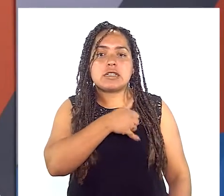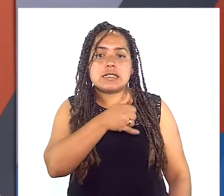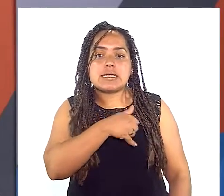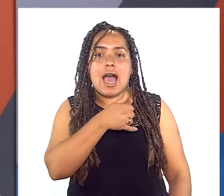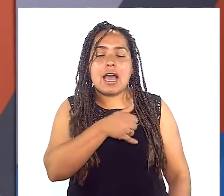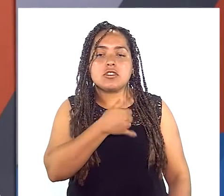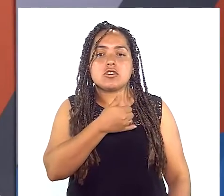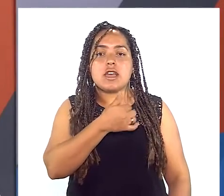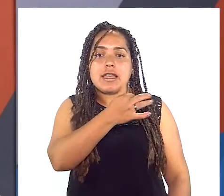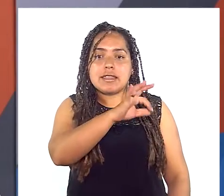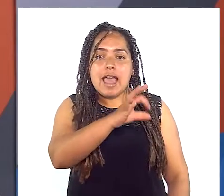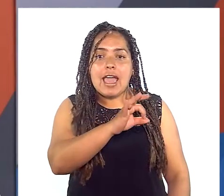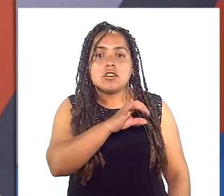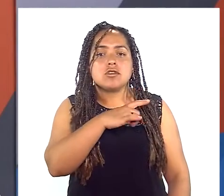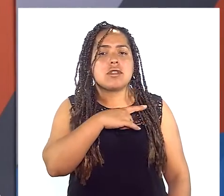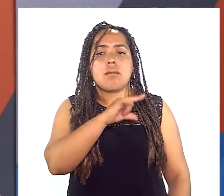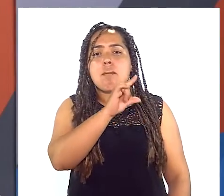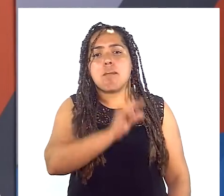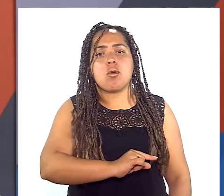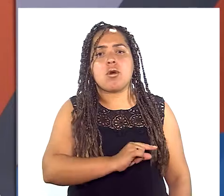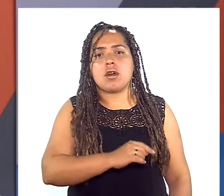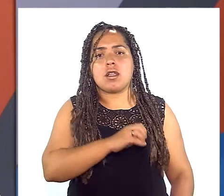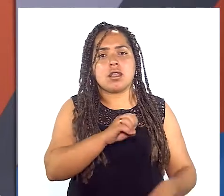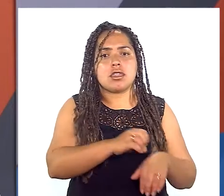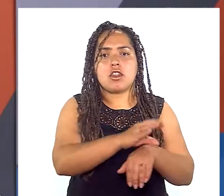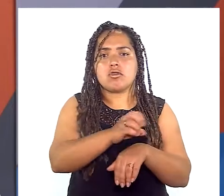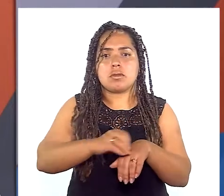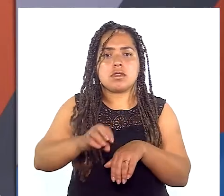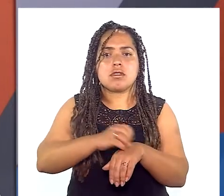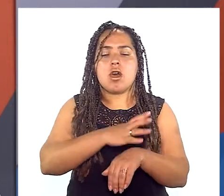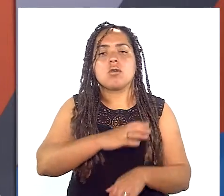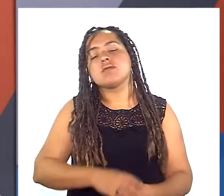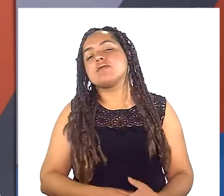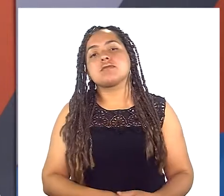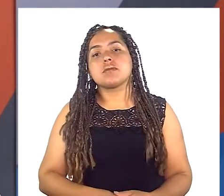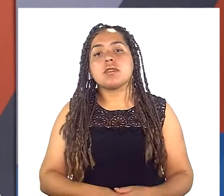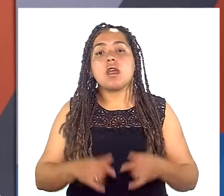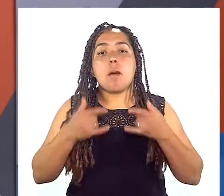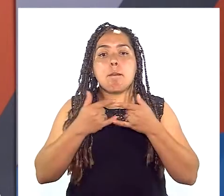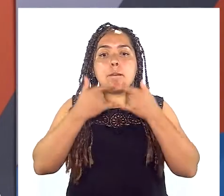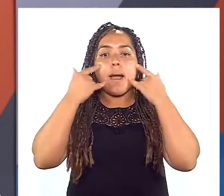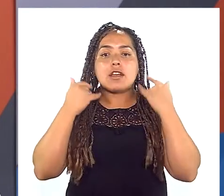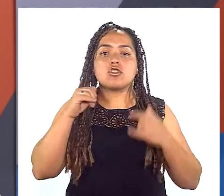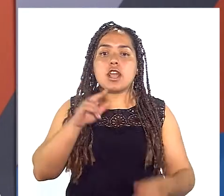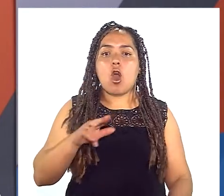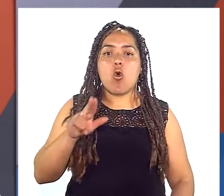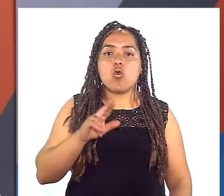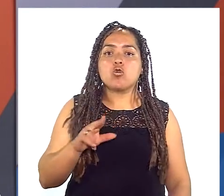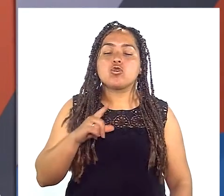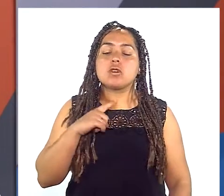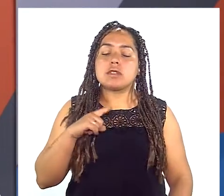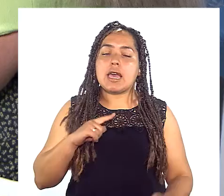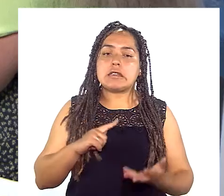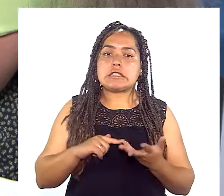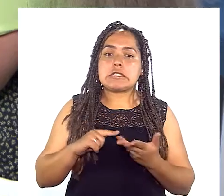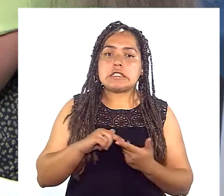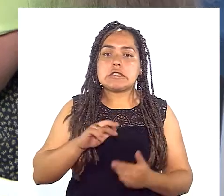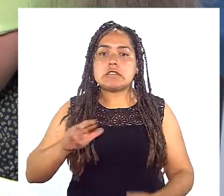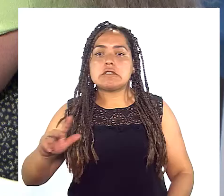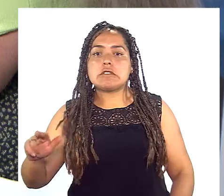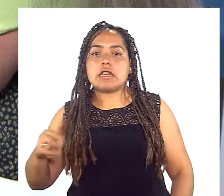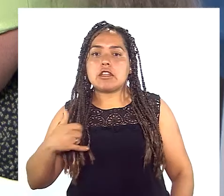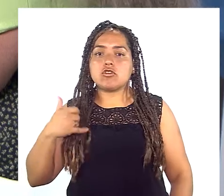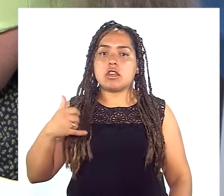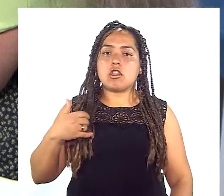de máscara, Daniela, o que você recomenda? Porque também, de novo, para quem está em casa nos acompanhando, já ouvi